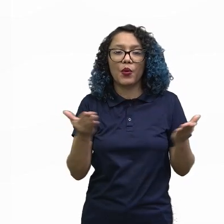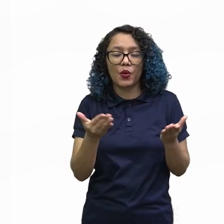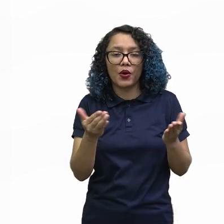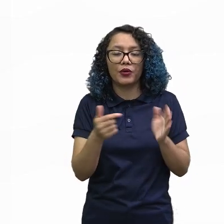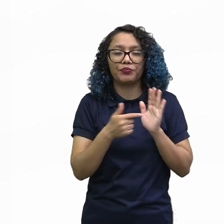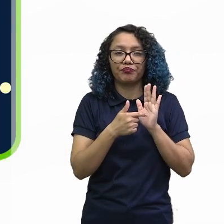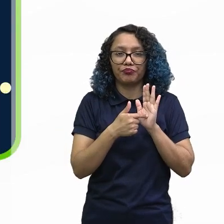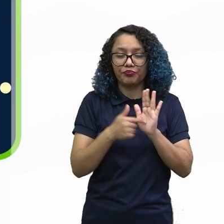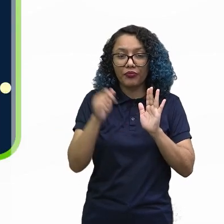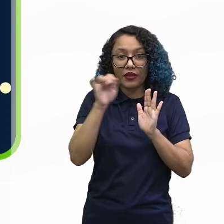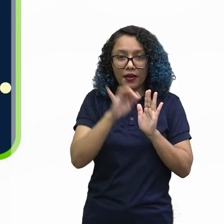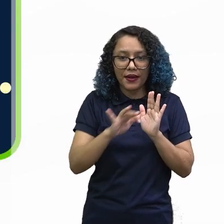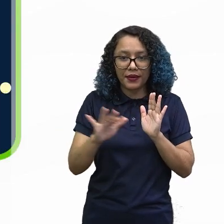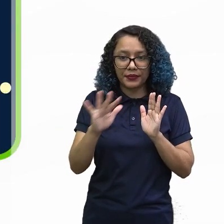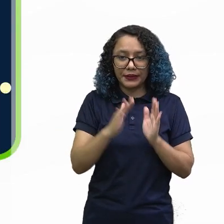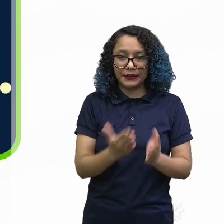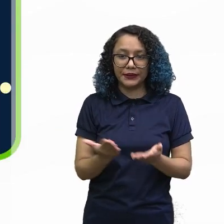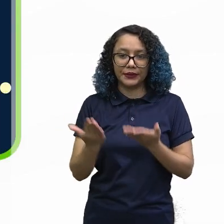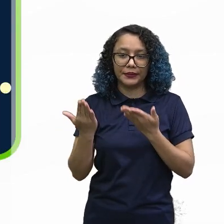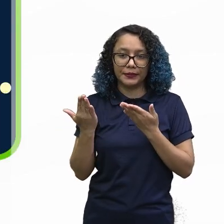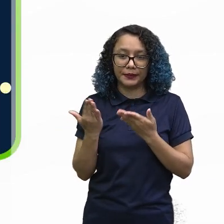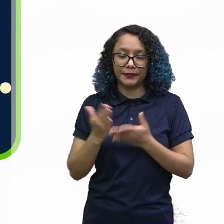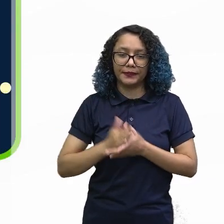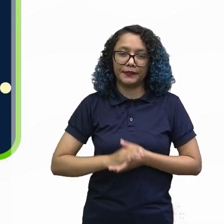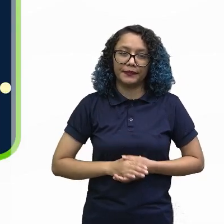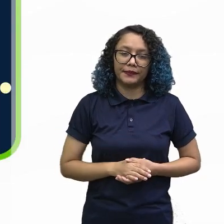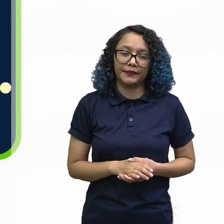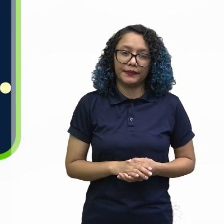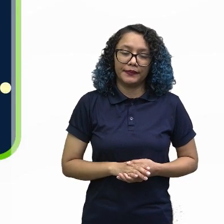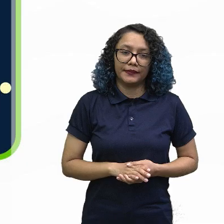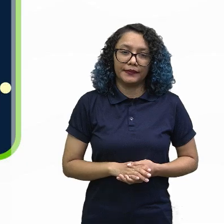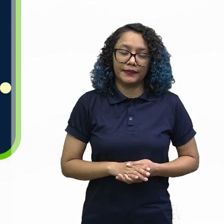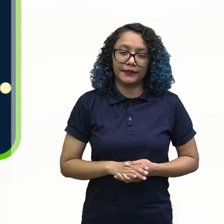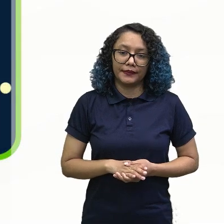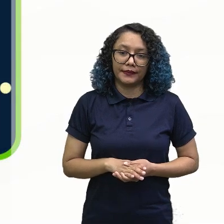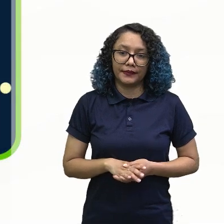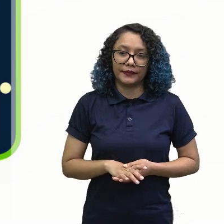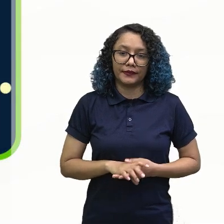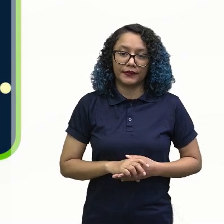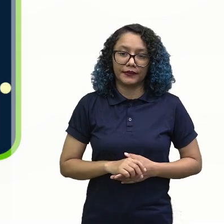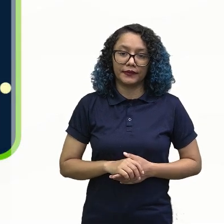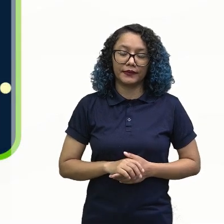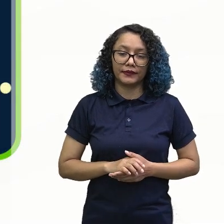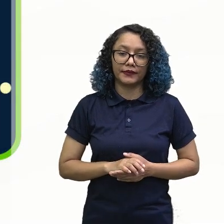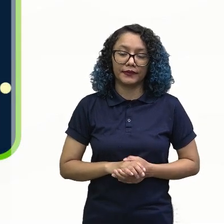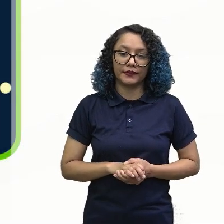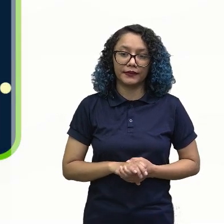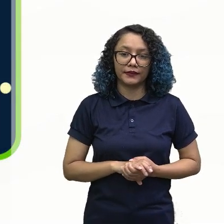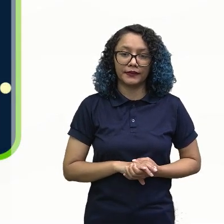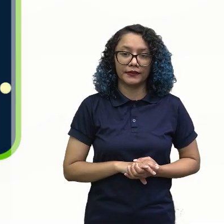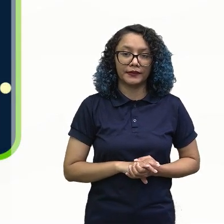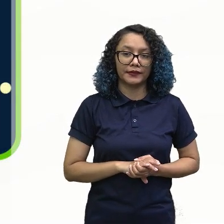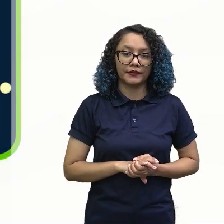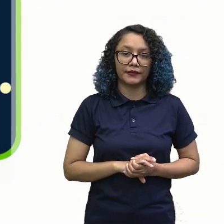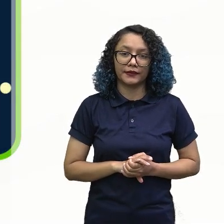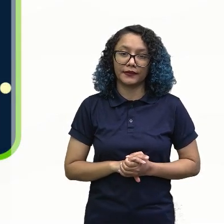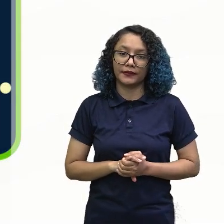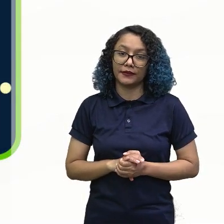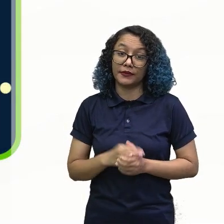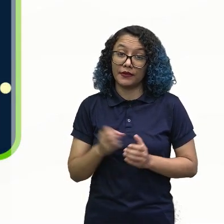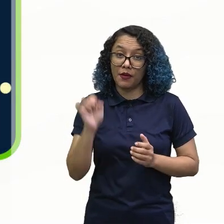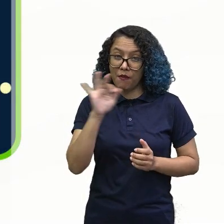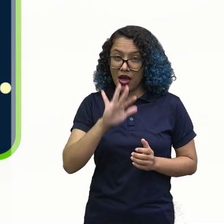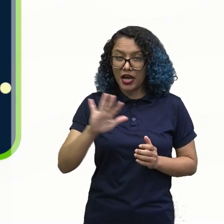imagem, que nós vamos aqui mostrar para você, porque só o texto aqui, né, fica muito maçante. Veja